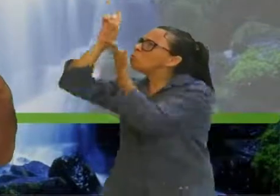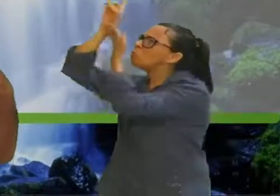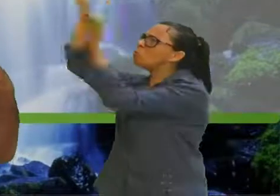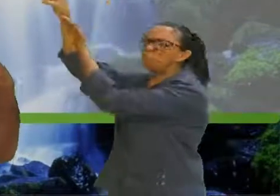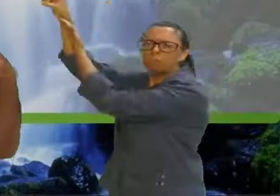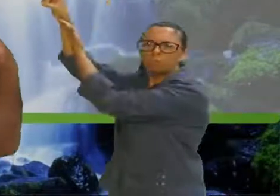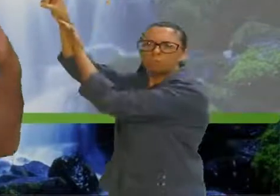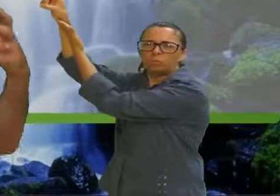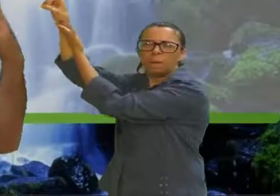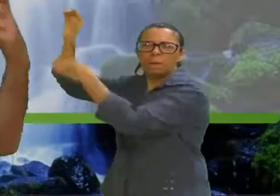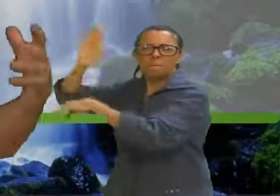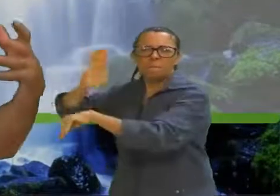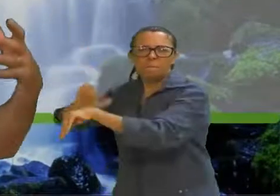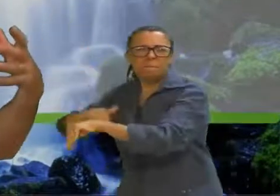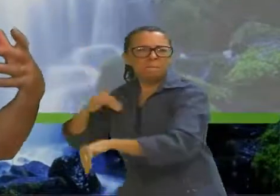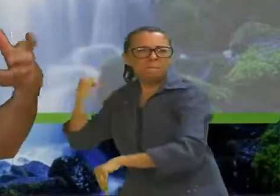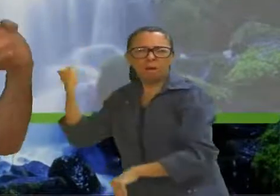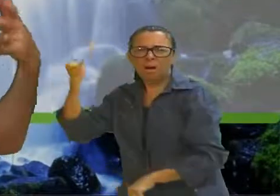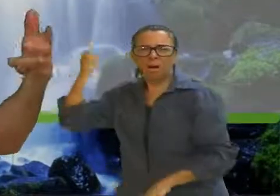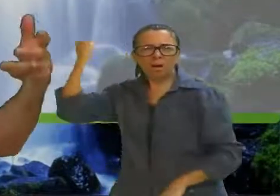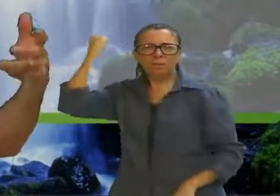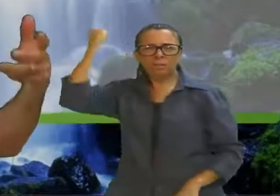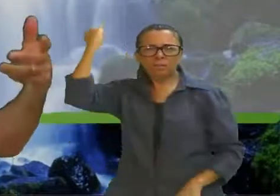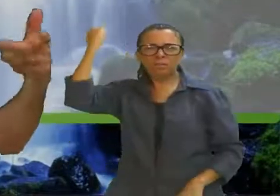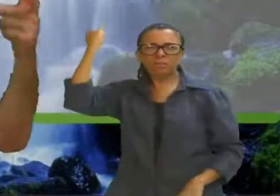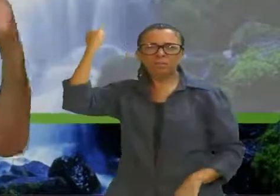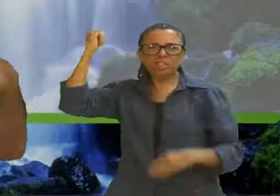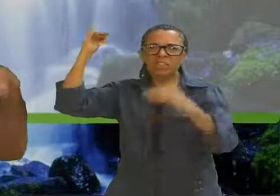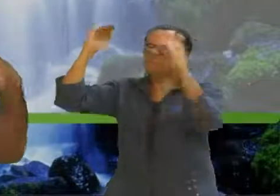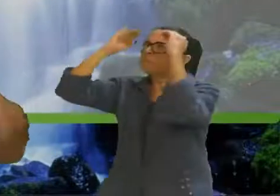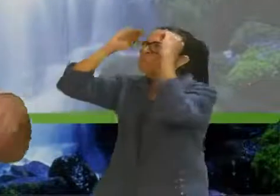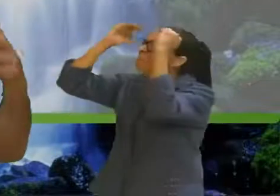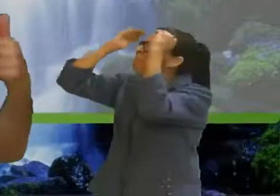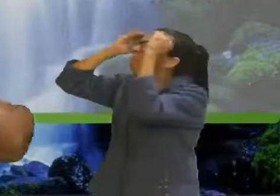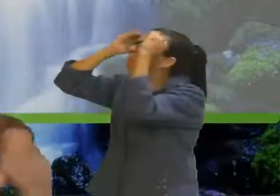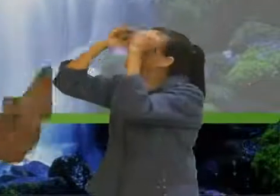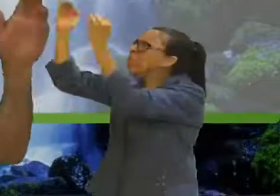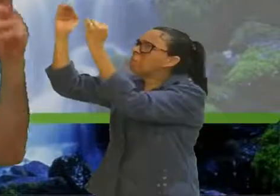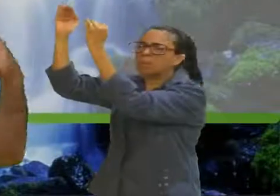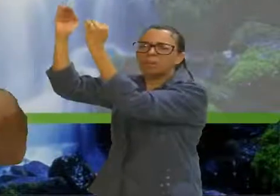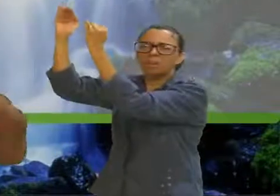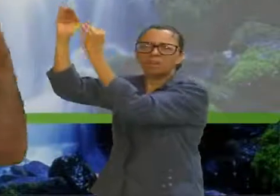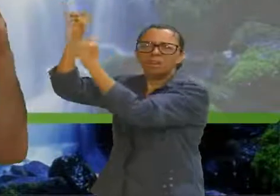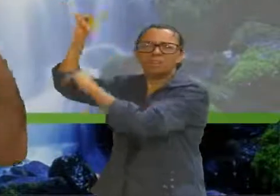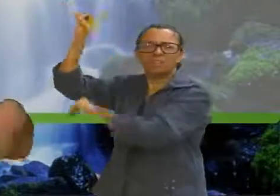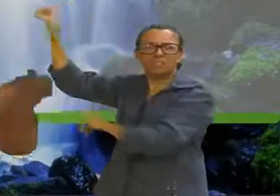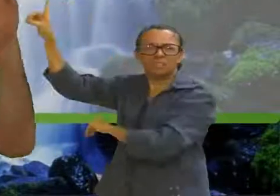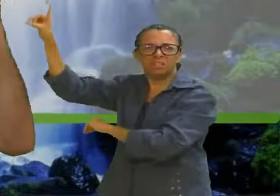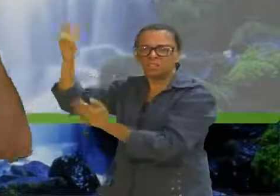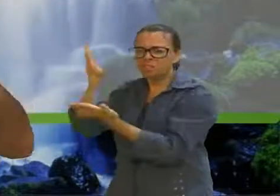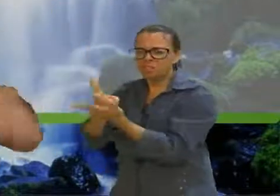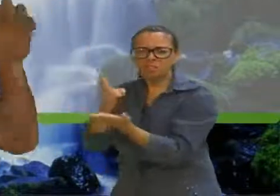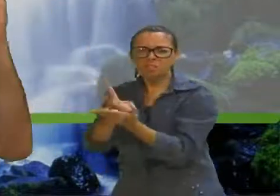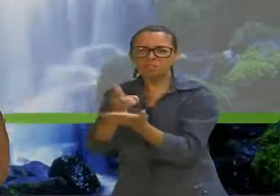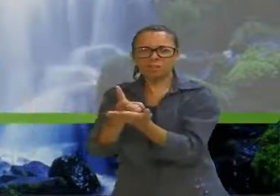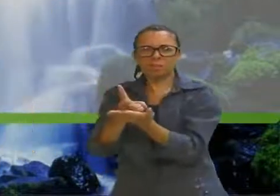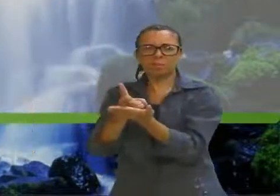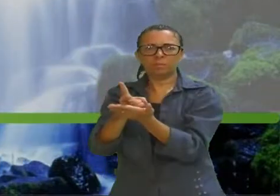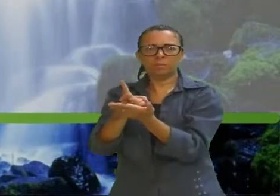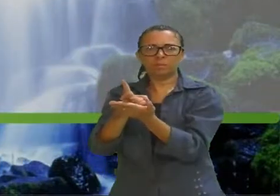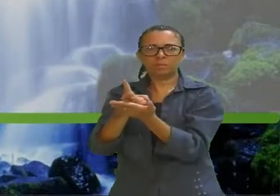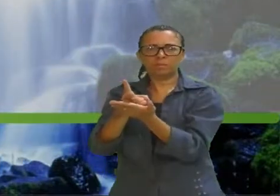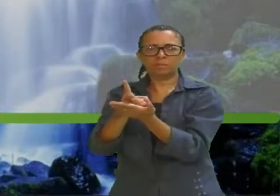procurar amar a Deus acima dos nossos entes queridos, familiares, comunidade,